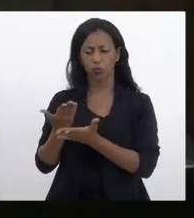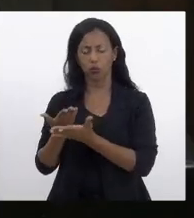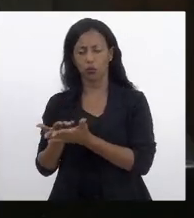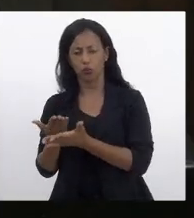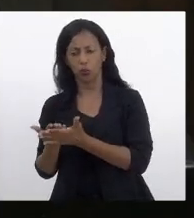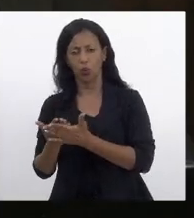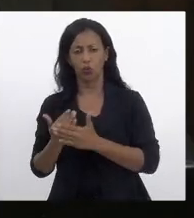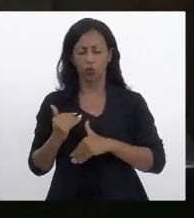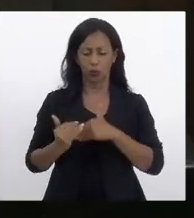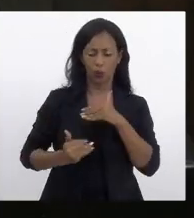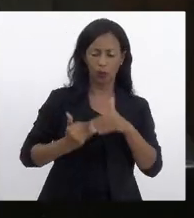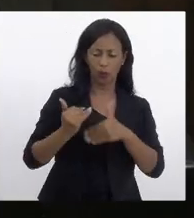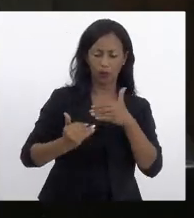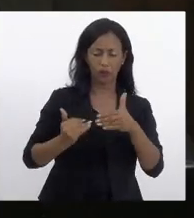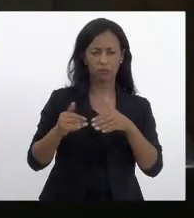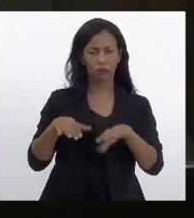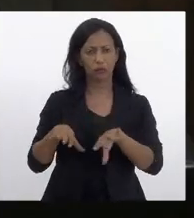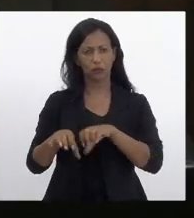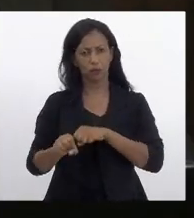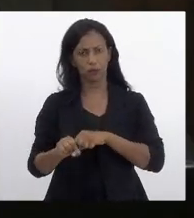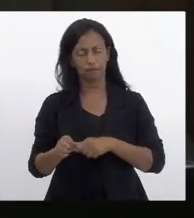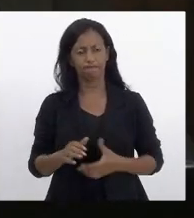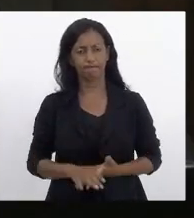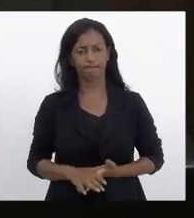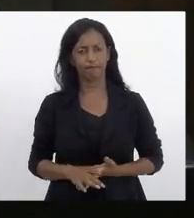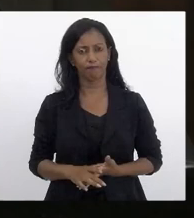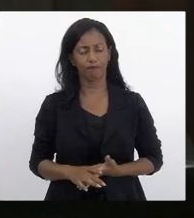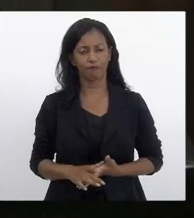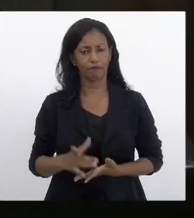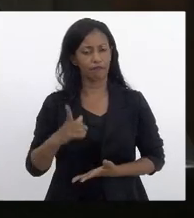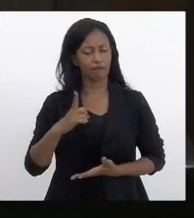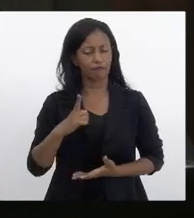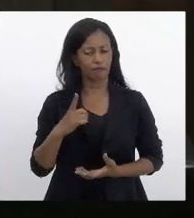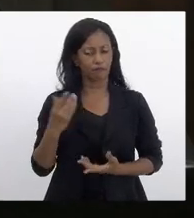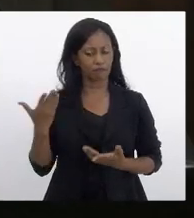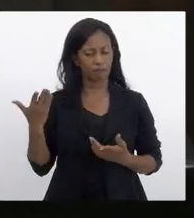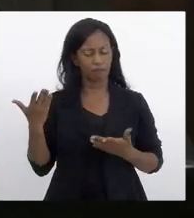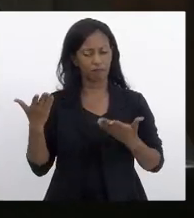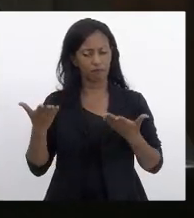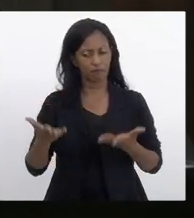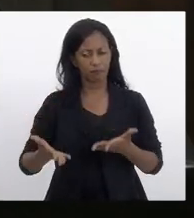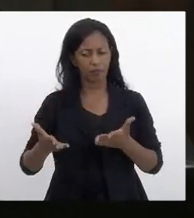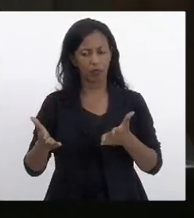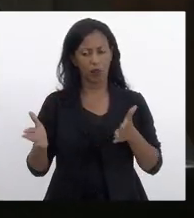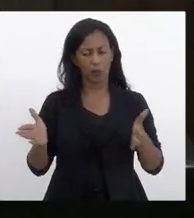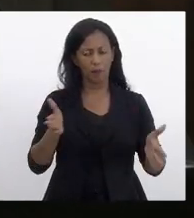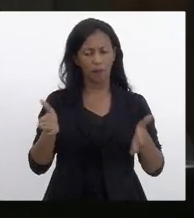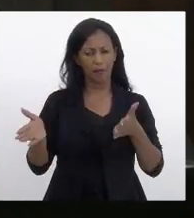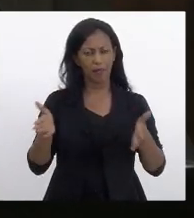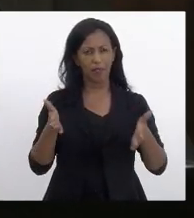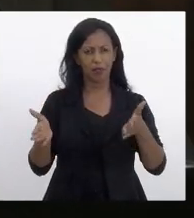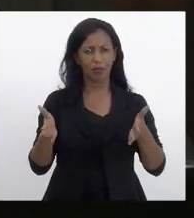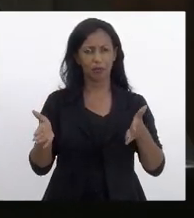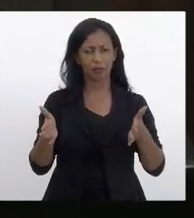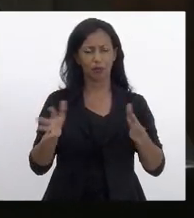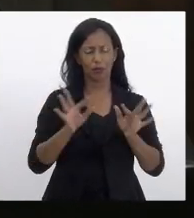seu processo de formação, tendo em vista a adoção de um período longo